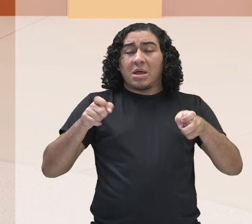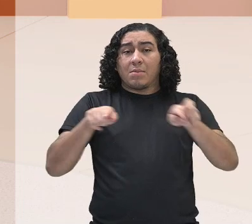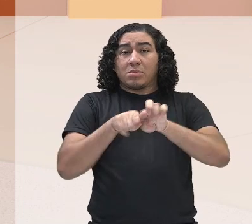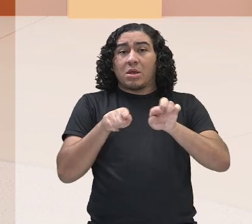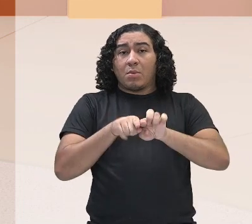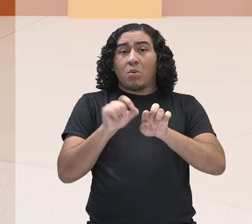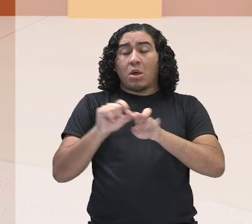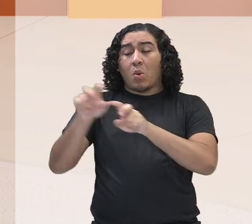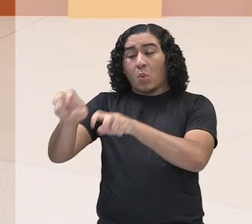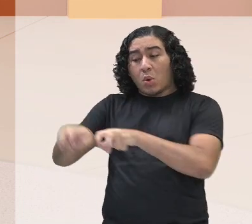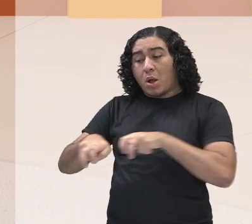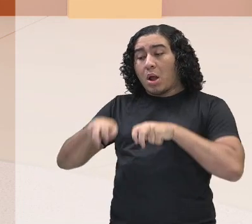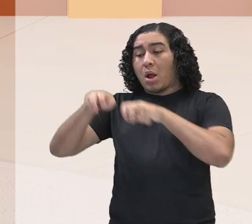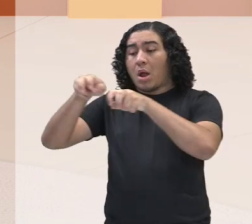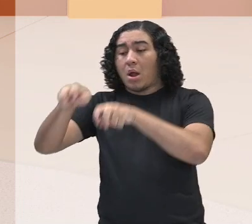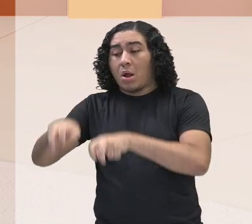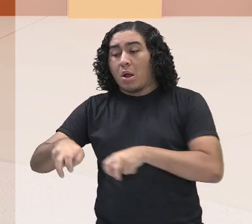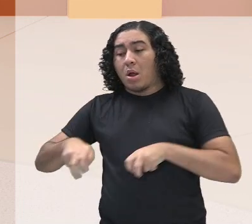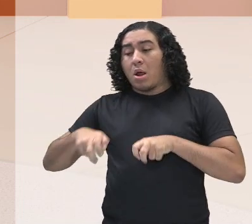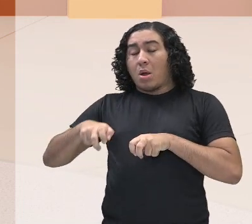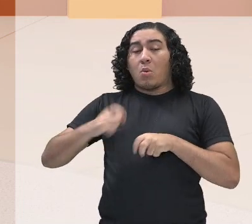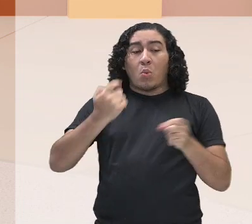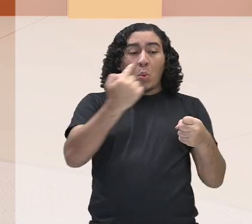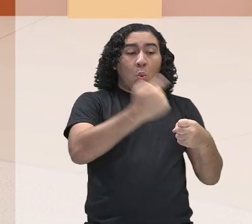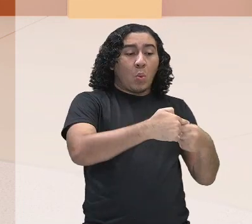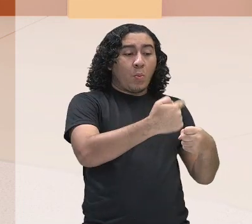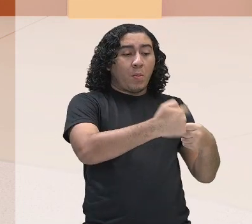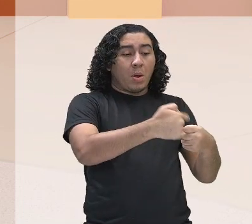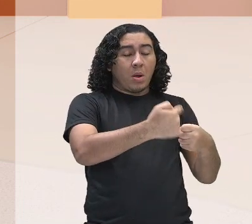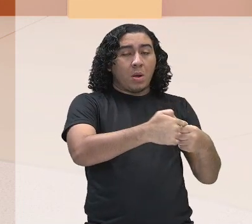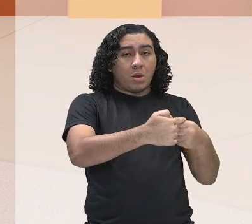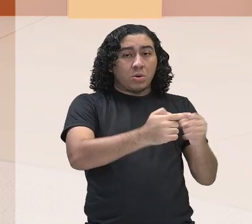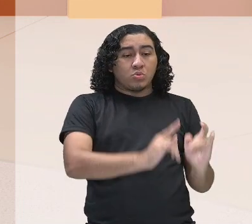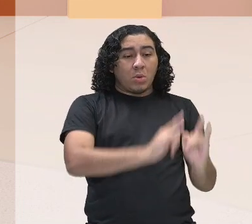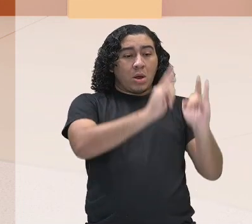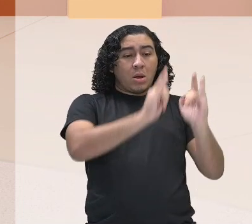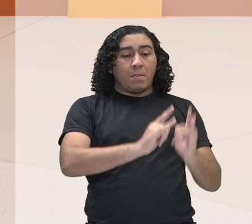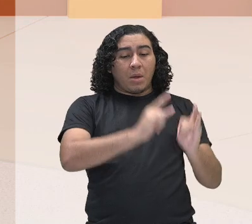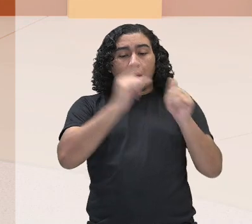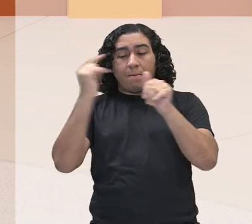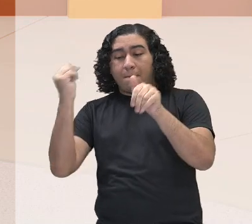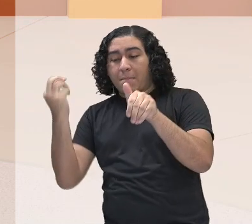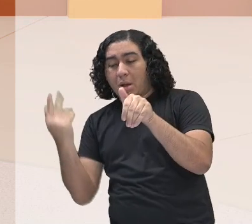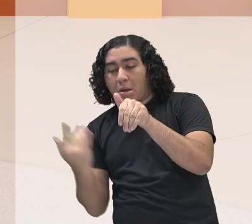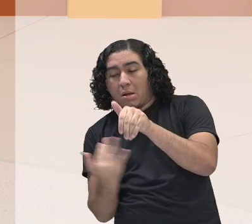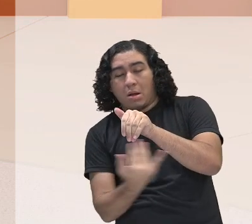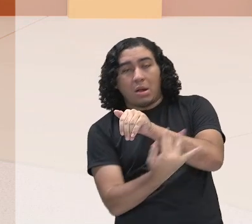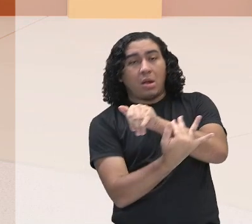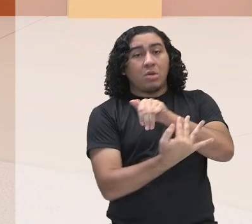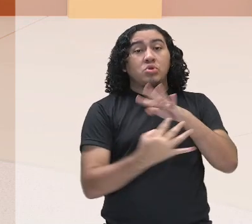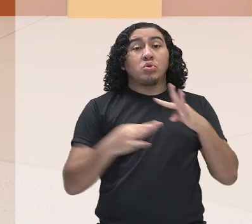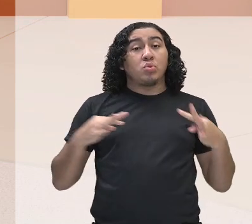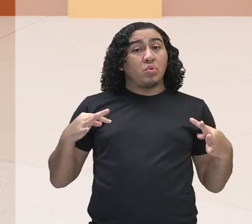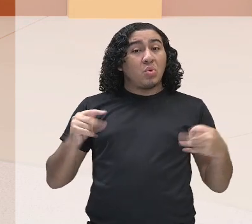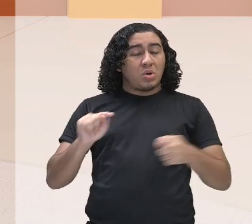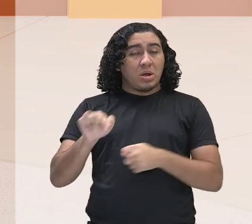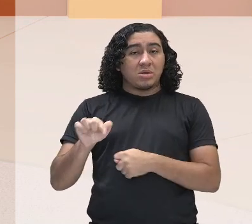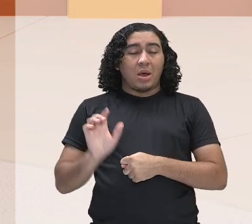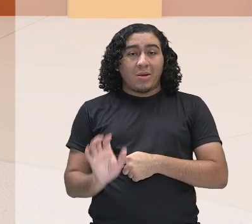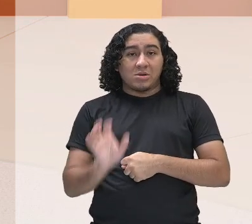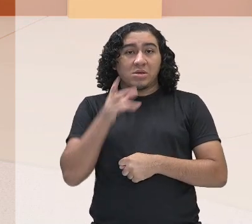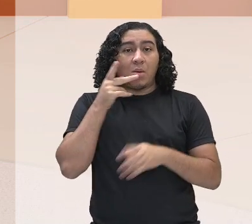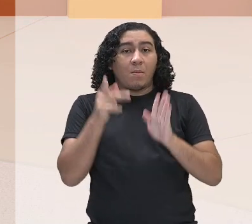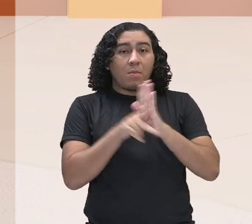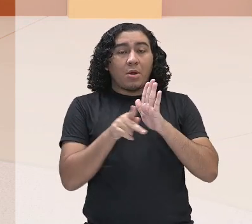saída da população ali para o meio urbano. Então, todas essas mudanças que vão ocorrer na configuração